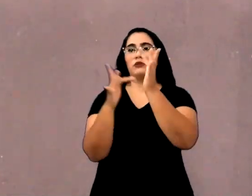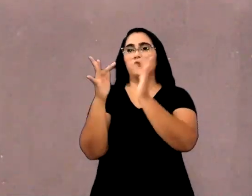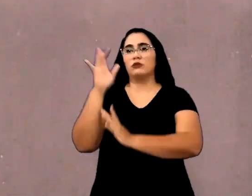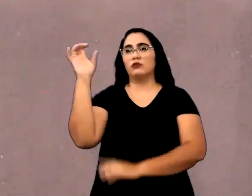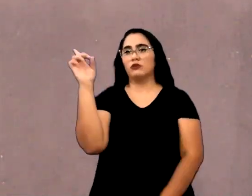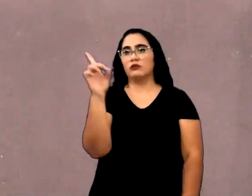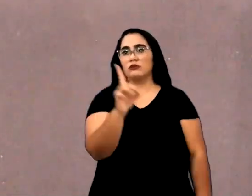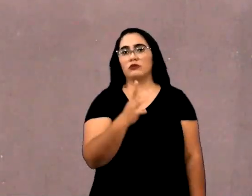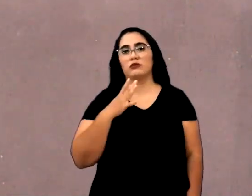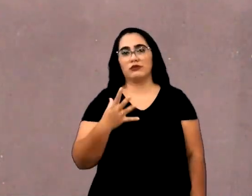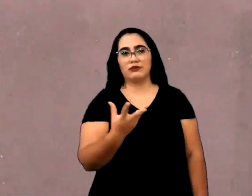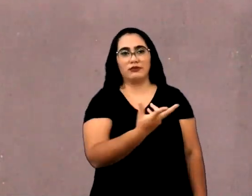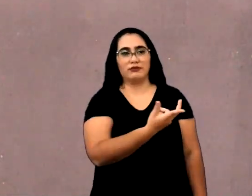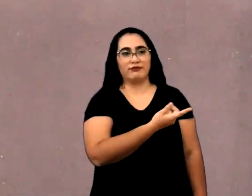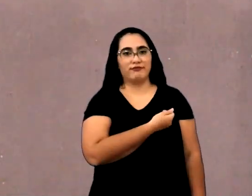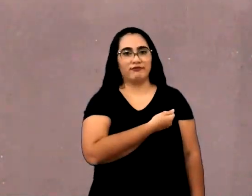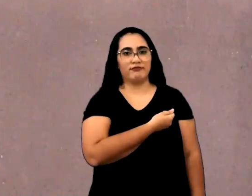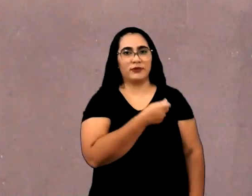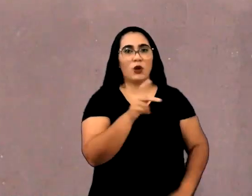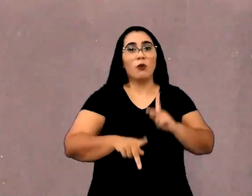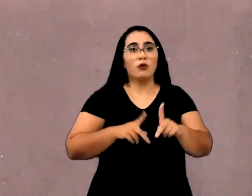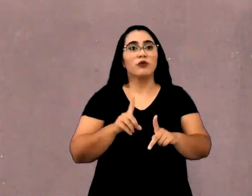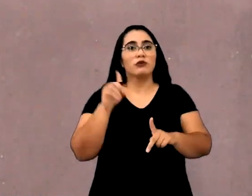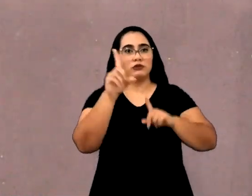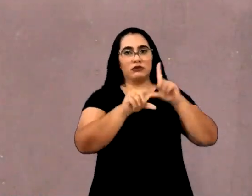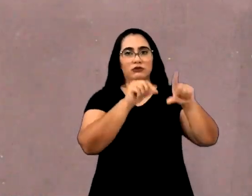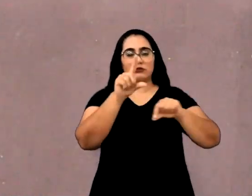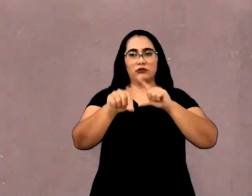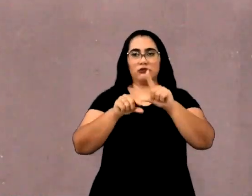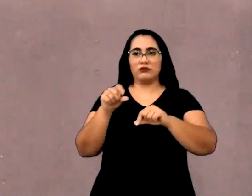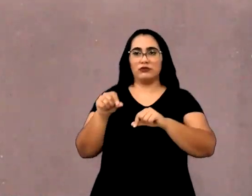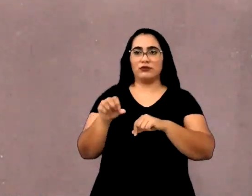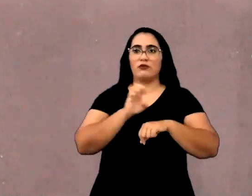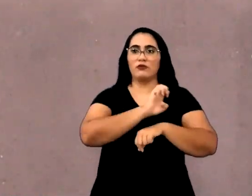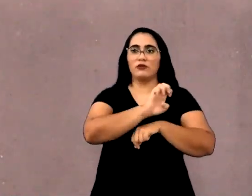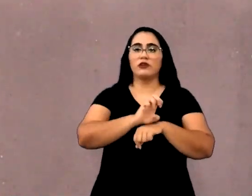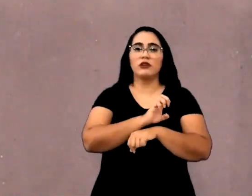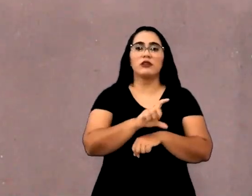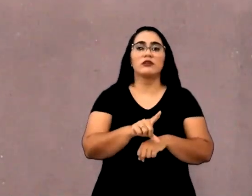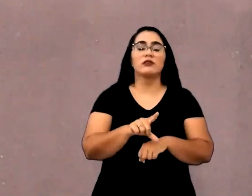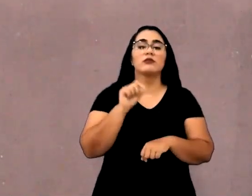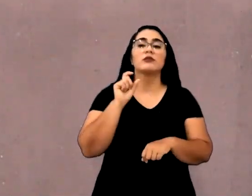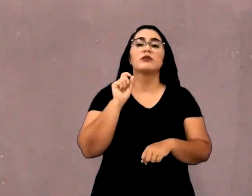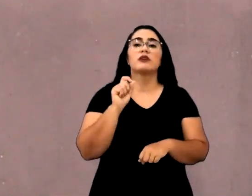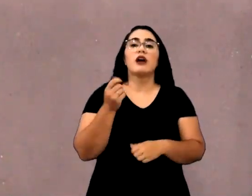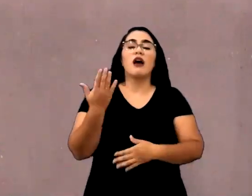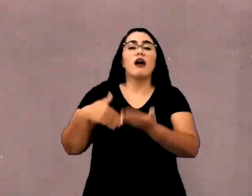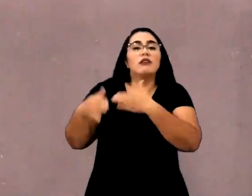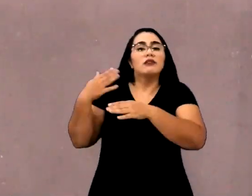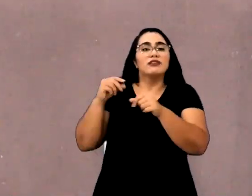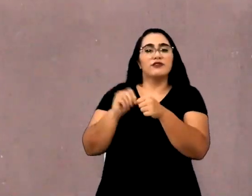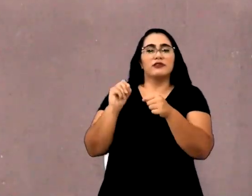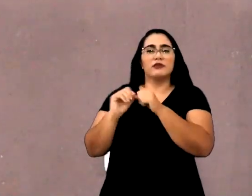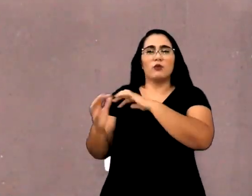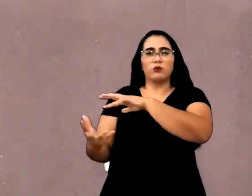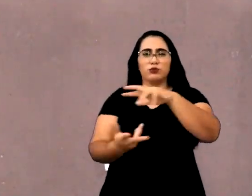vir salvar um povo que ele escolheu, como diz lá em Efésios, antes da fundação do